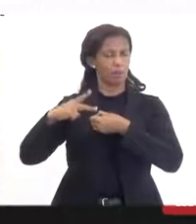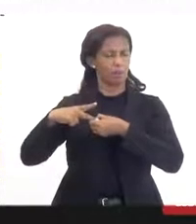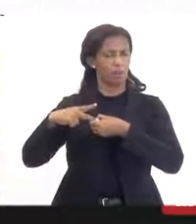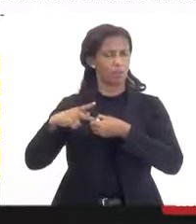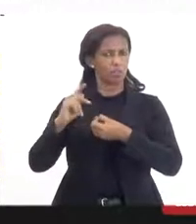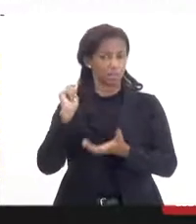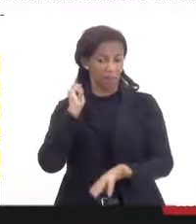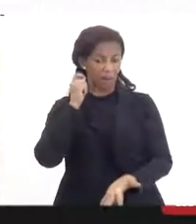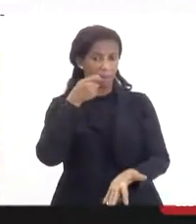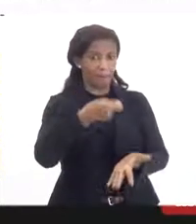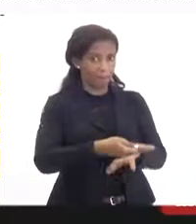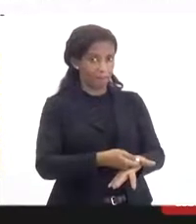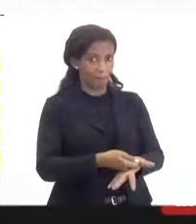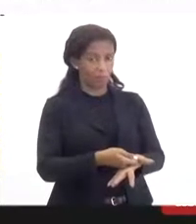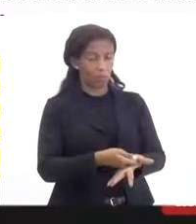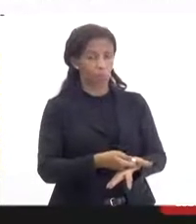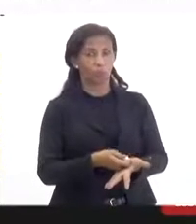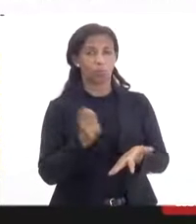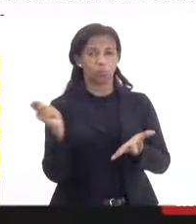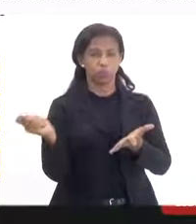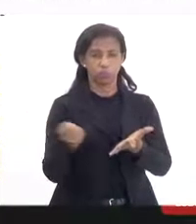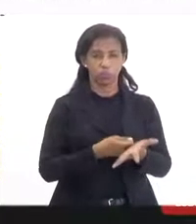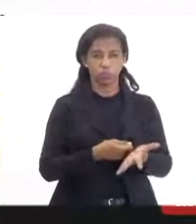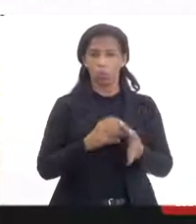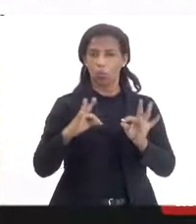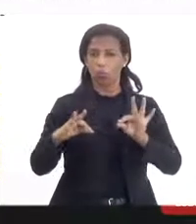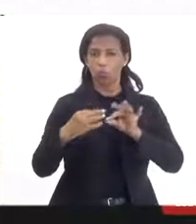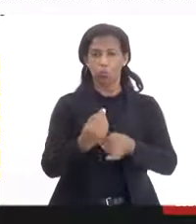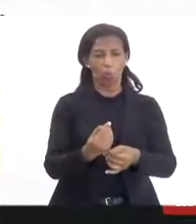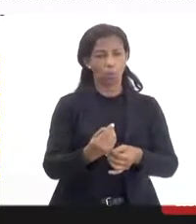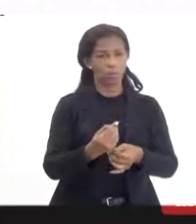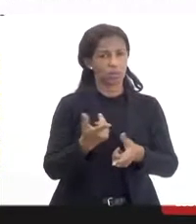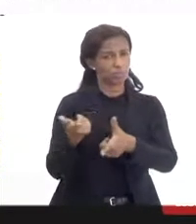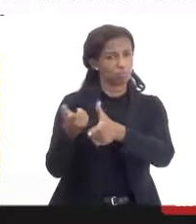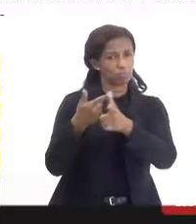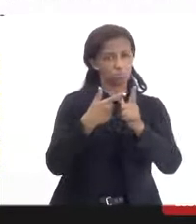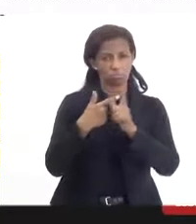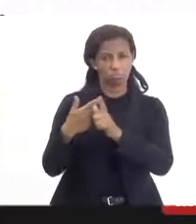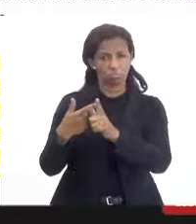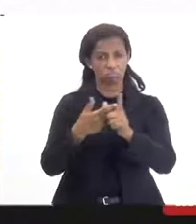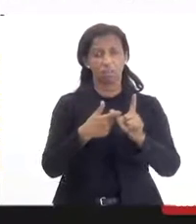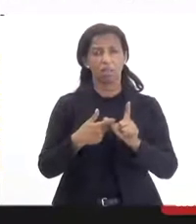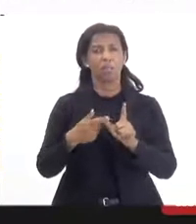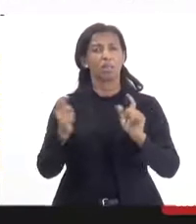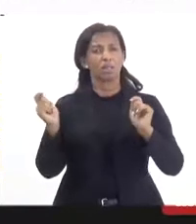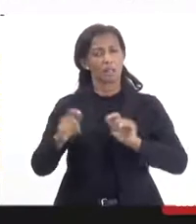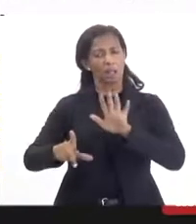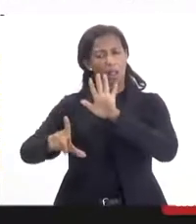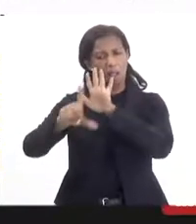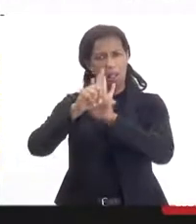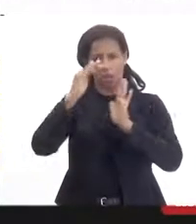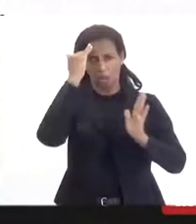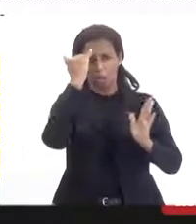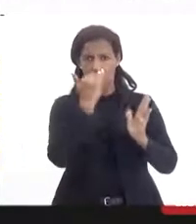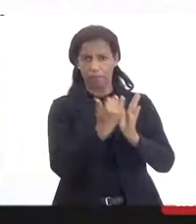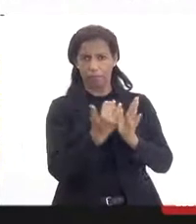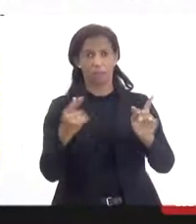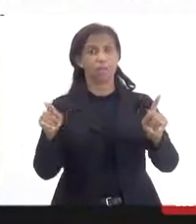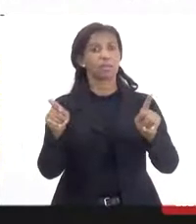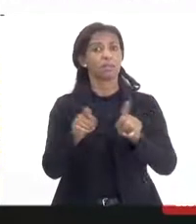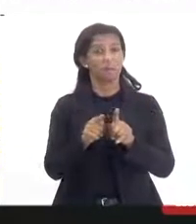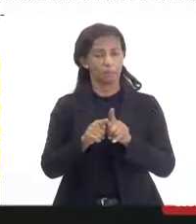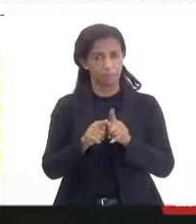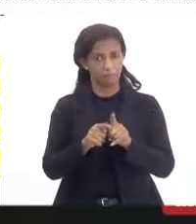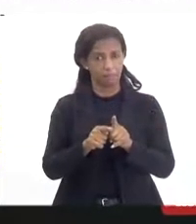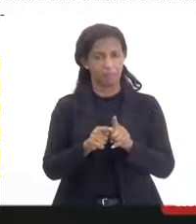realiza o pagamento com vista a eliminar incertezas, ônus e custos associados e ora atende à condição da lei, por outro lado,